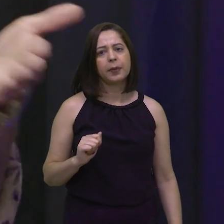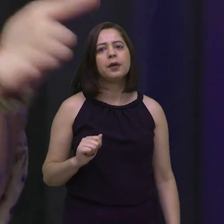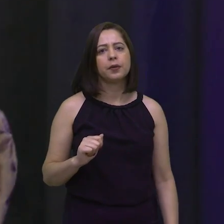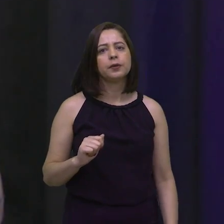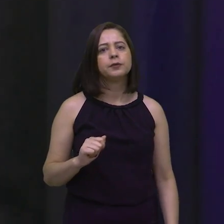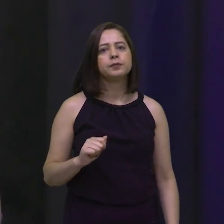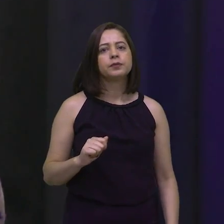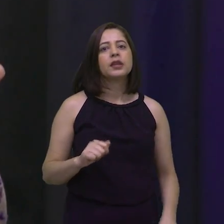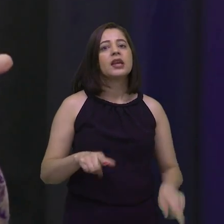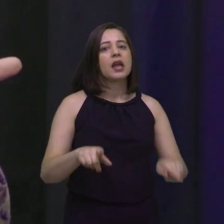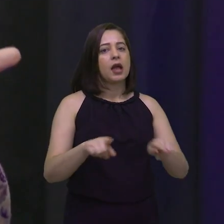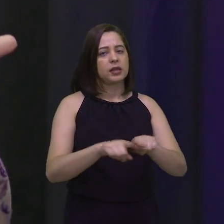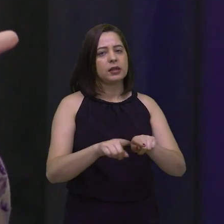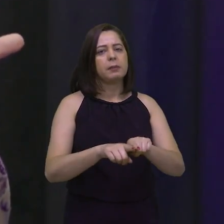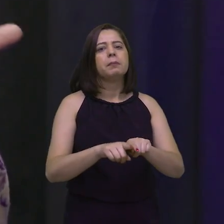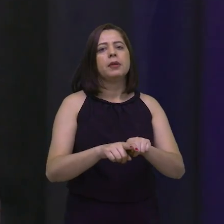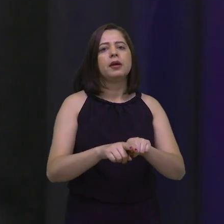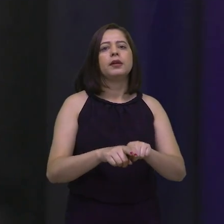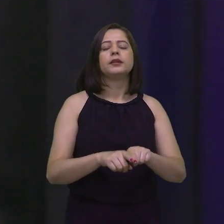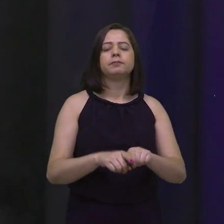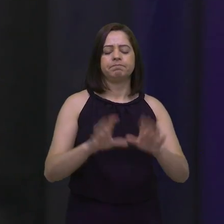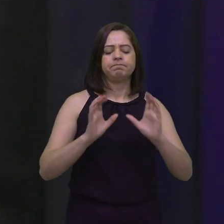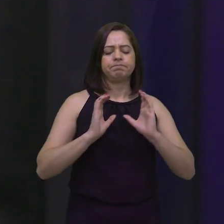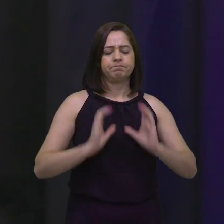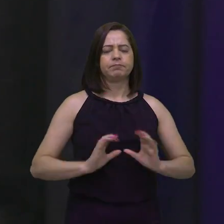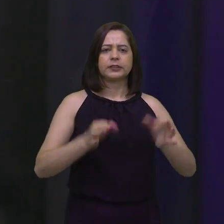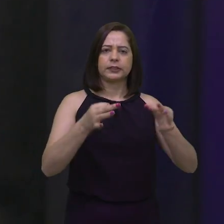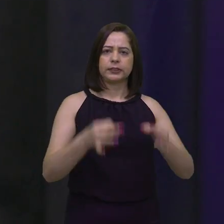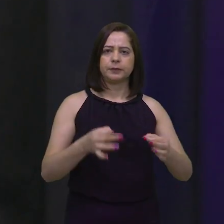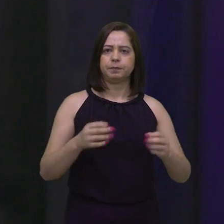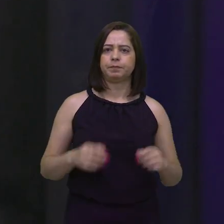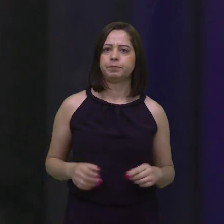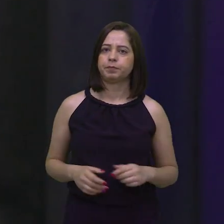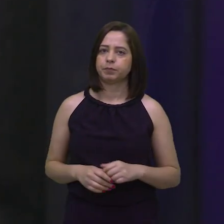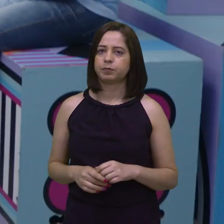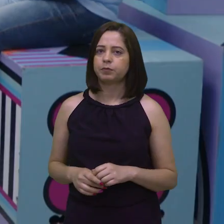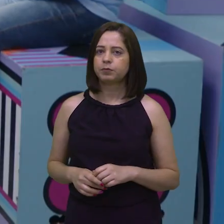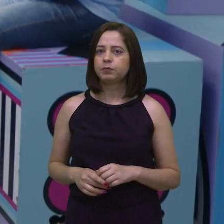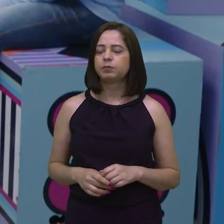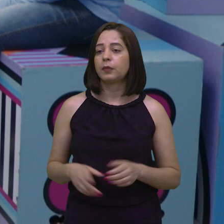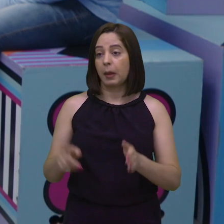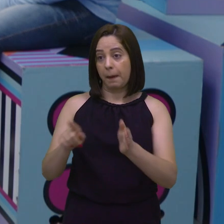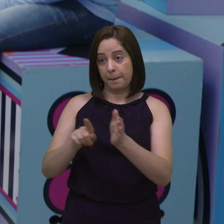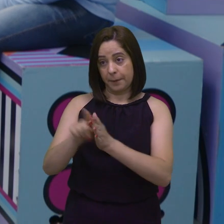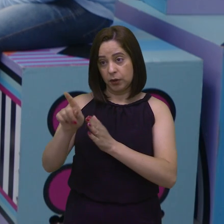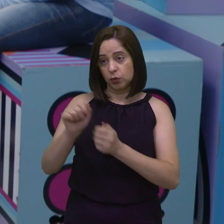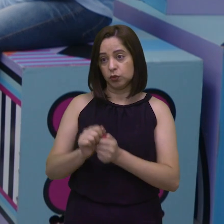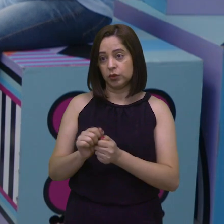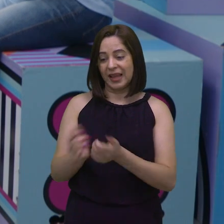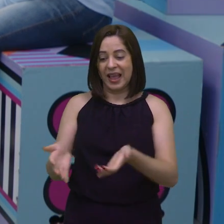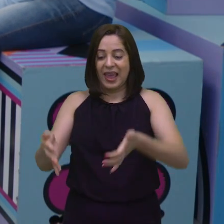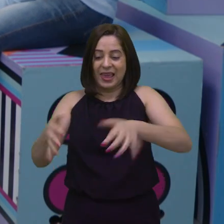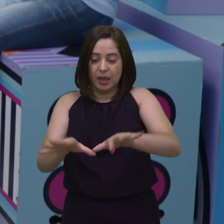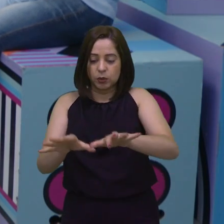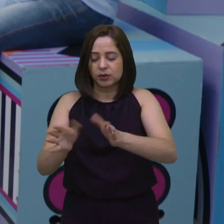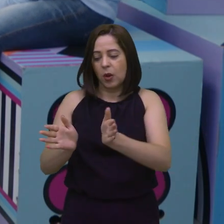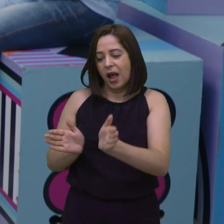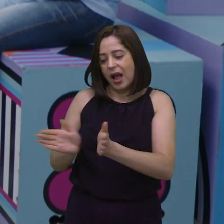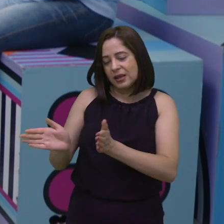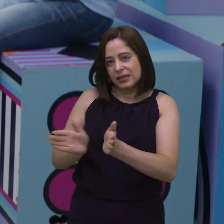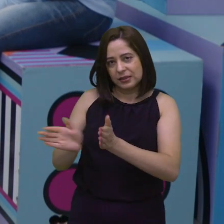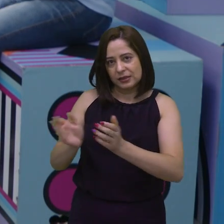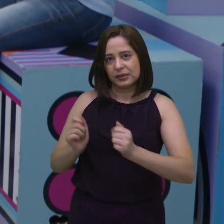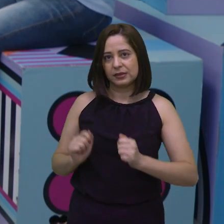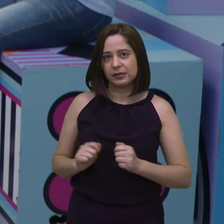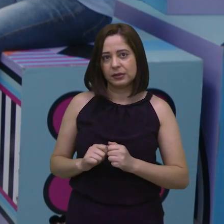do seu conforto pessoal e íntegro. Gabi, quando a gente fala da inclusão e da